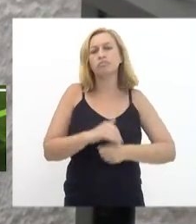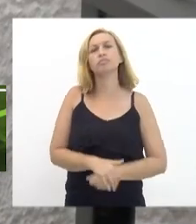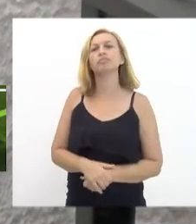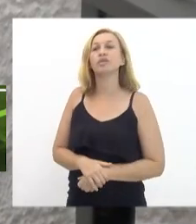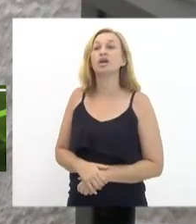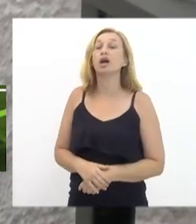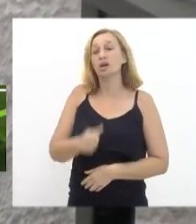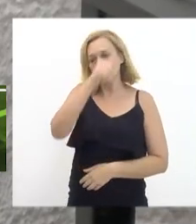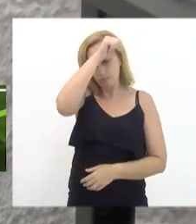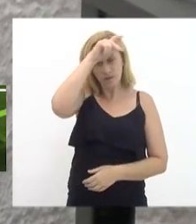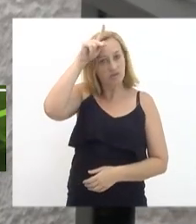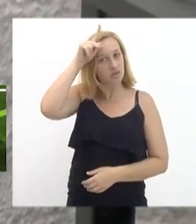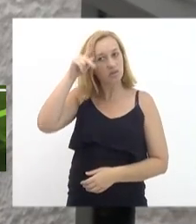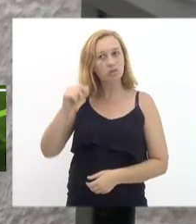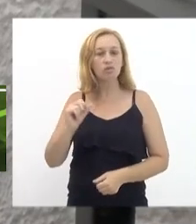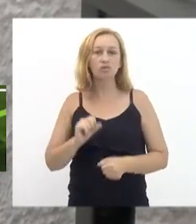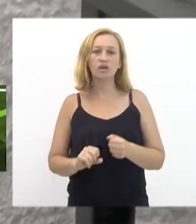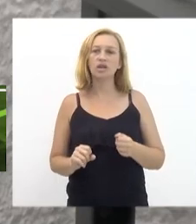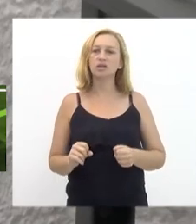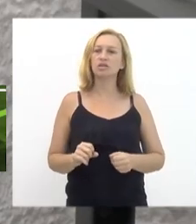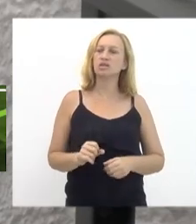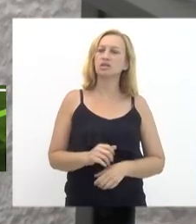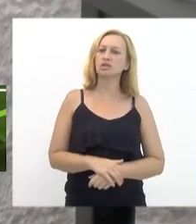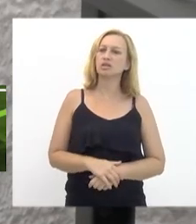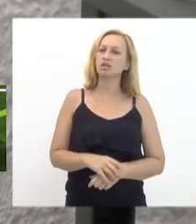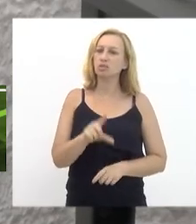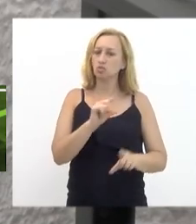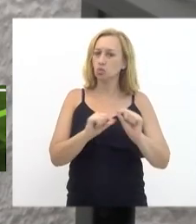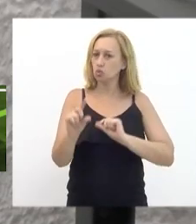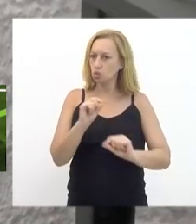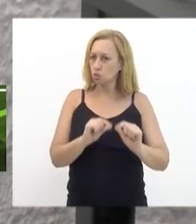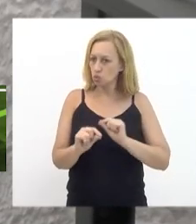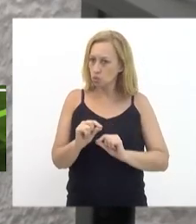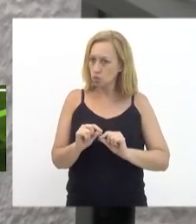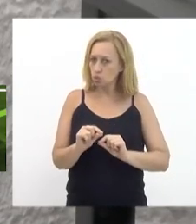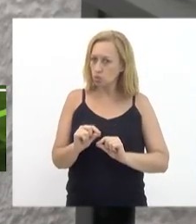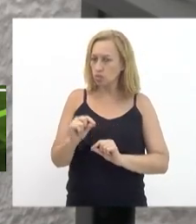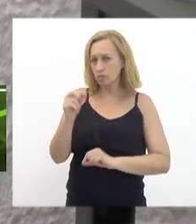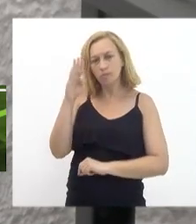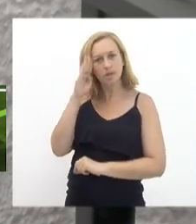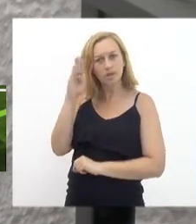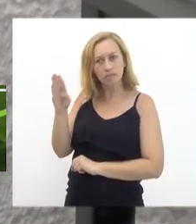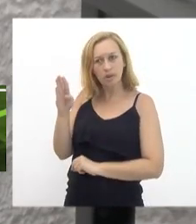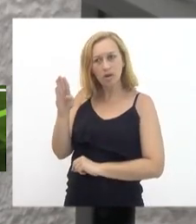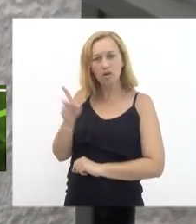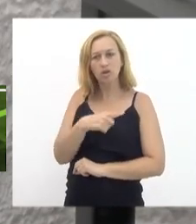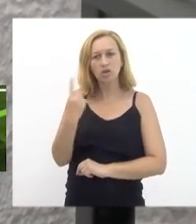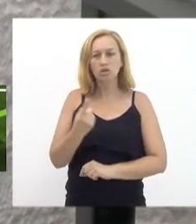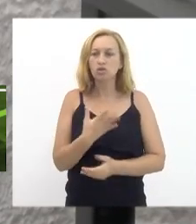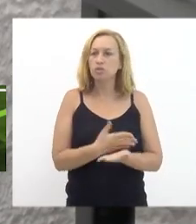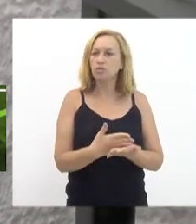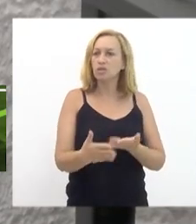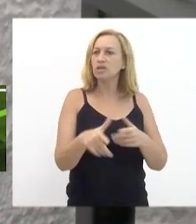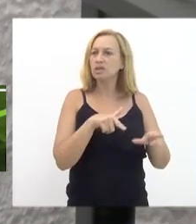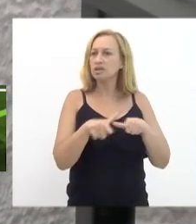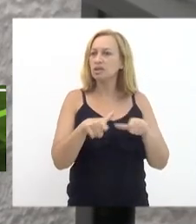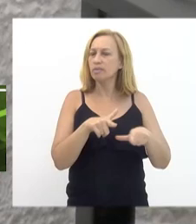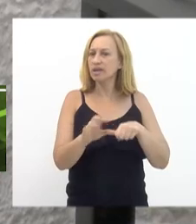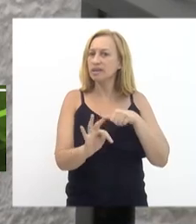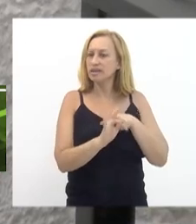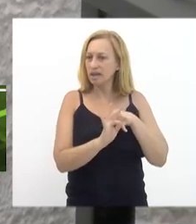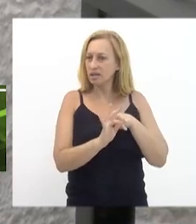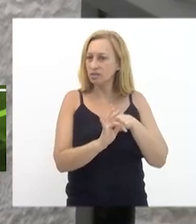nas prefeituras Fazem as suas opções de prioridade e a gente começa a trabalhar Tecnicamente